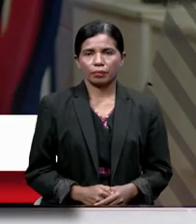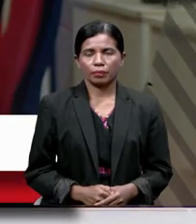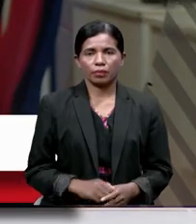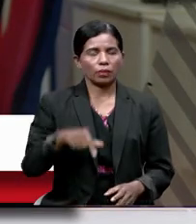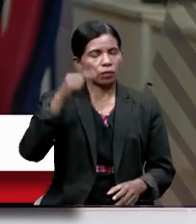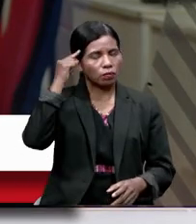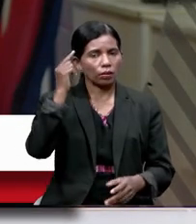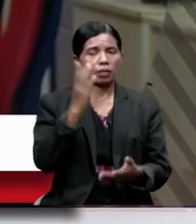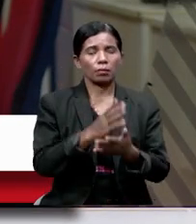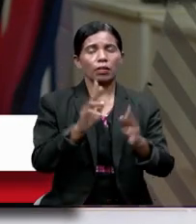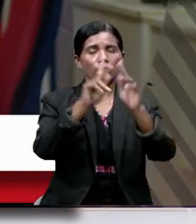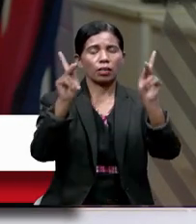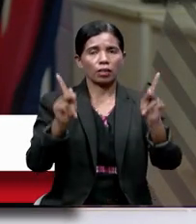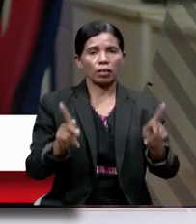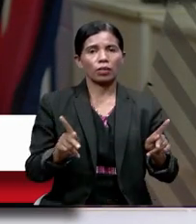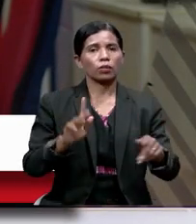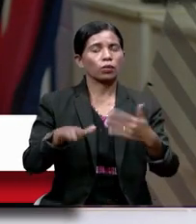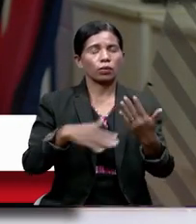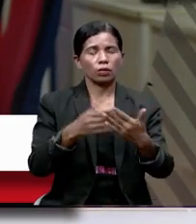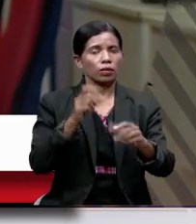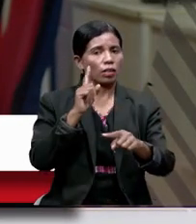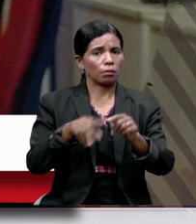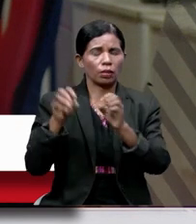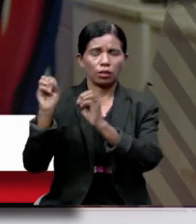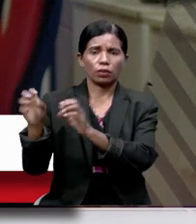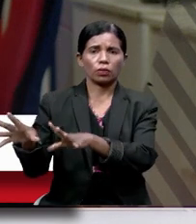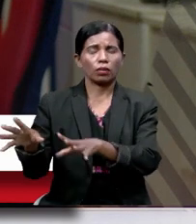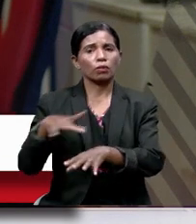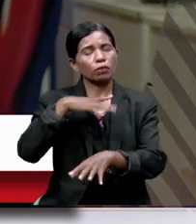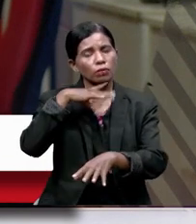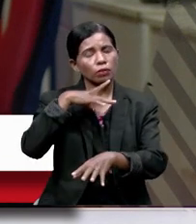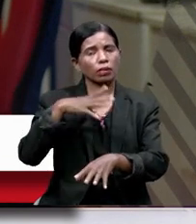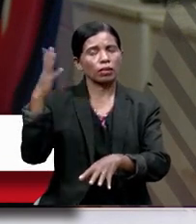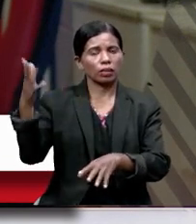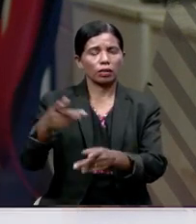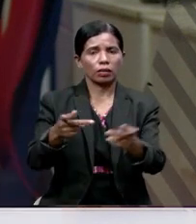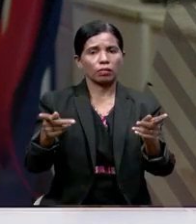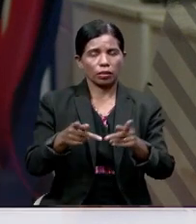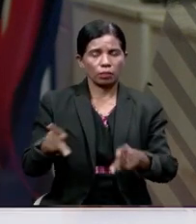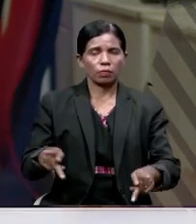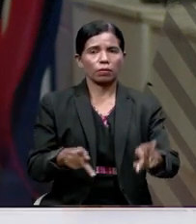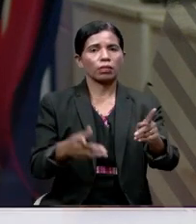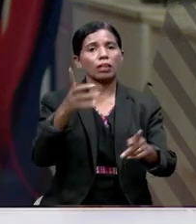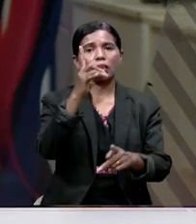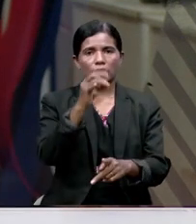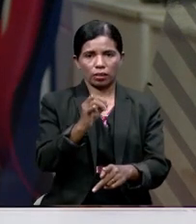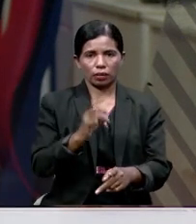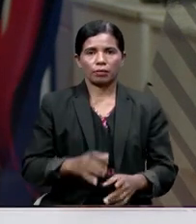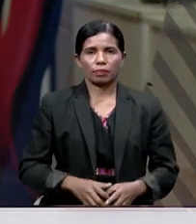Governo bando loza restaurante no hotel Sira atula bele soe lisu iha lixeira pública Sira iha capital dele.